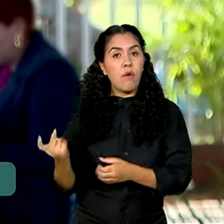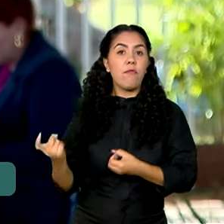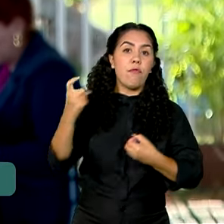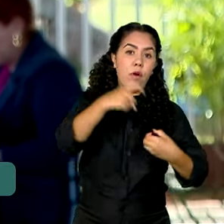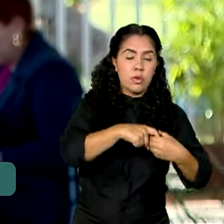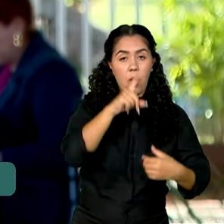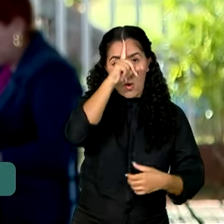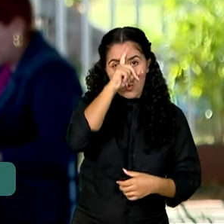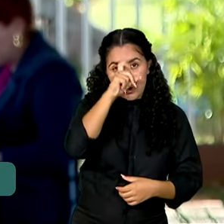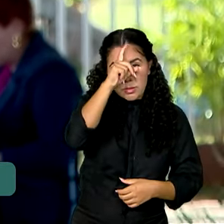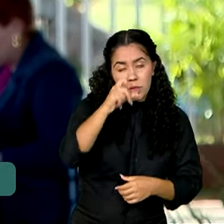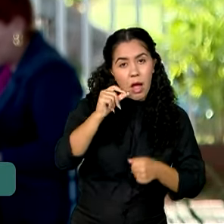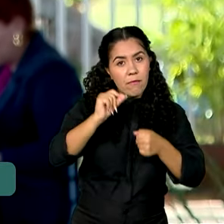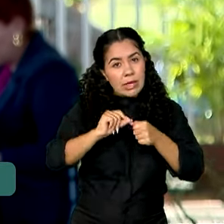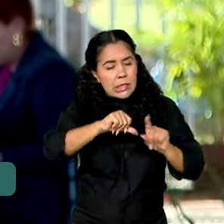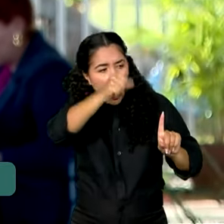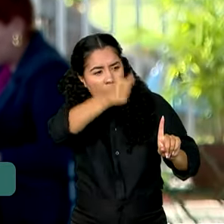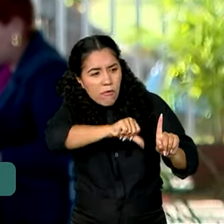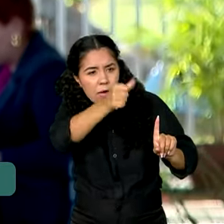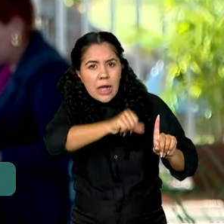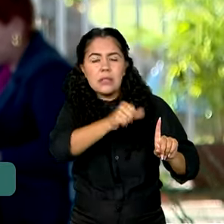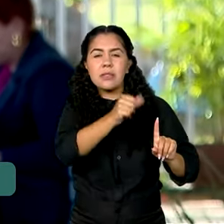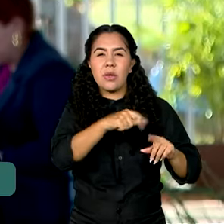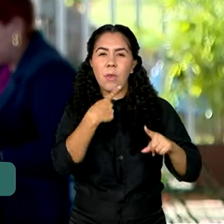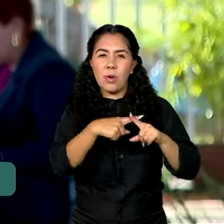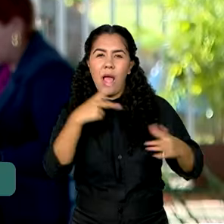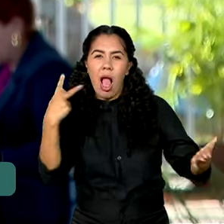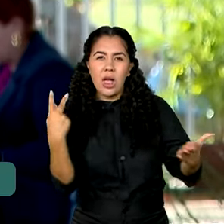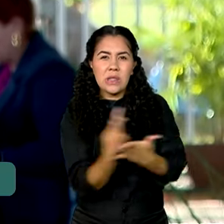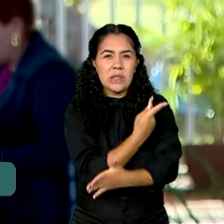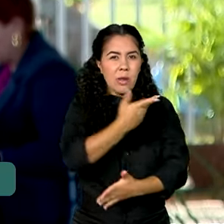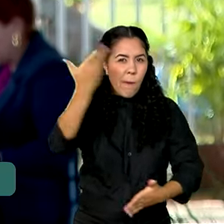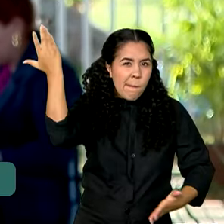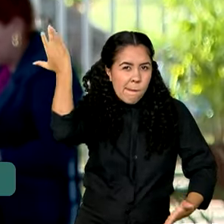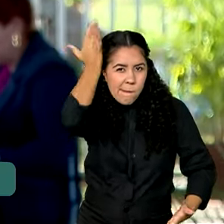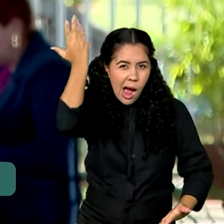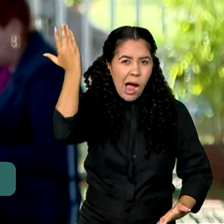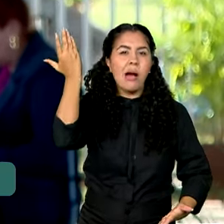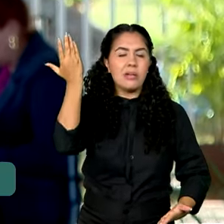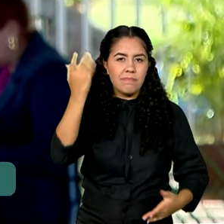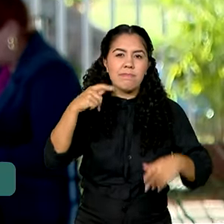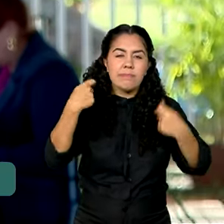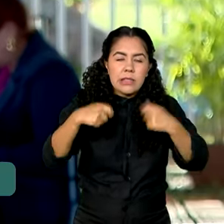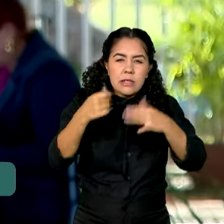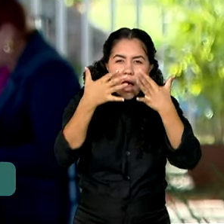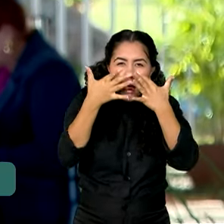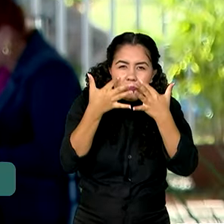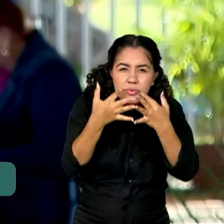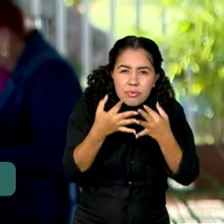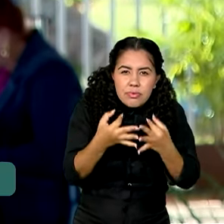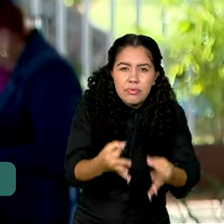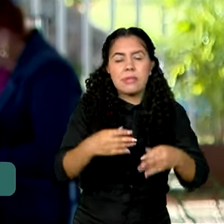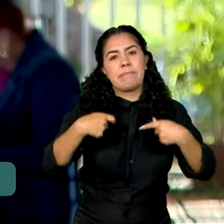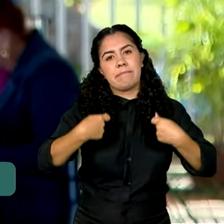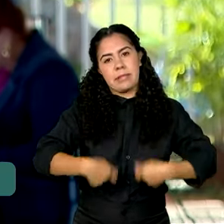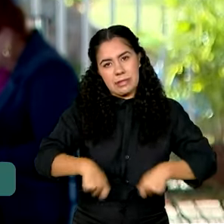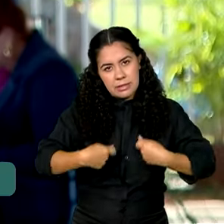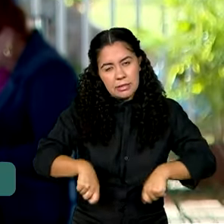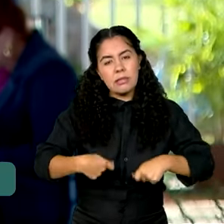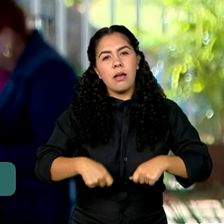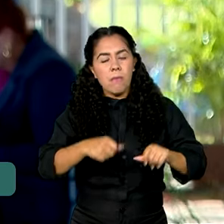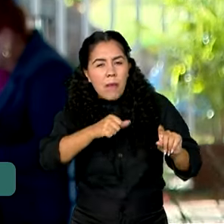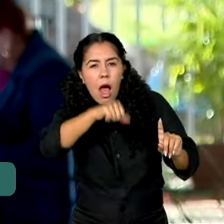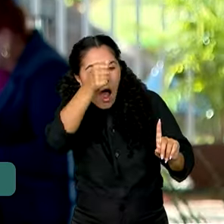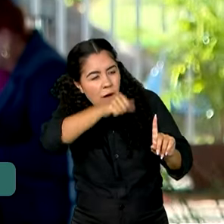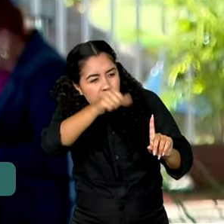exames e avaliações. Isso porque, como ele sofreu uma pancada na cabeça, é preciso desse cuidado mais próximo, dessa